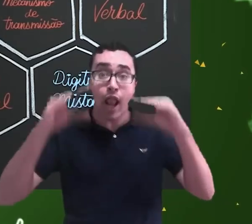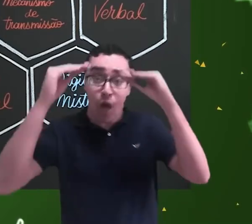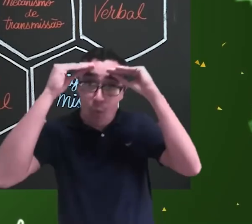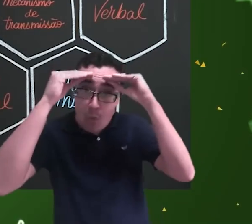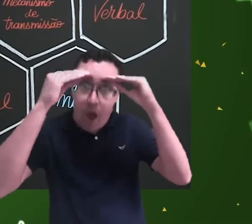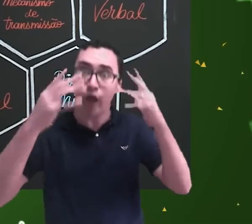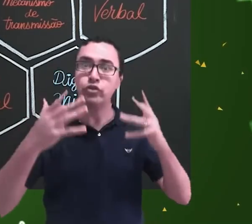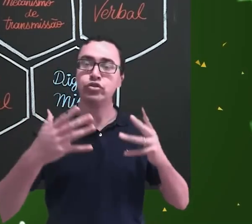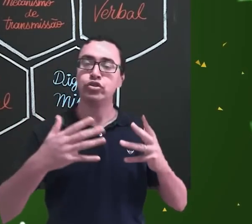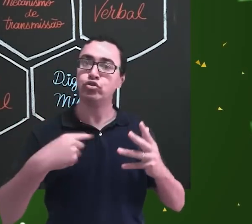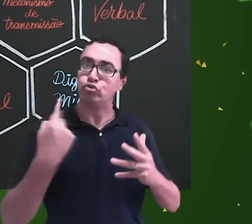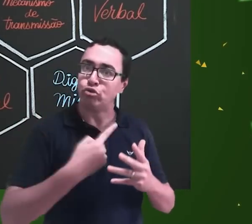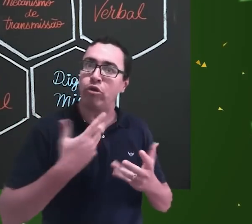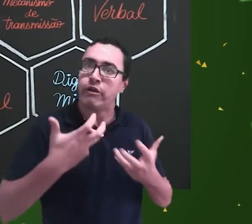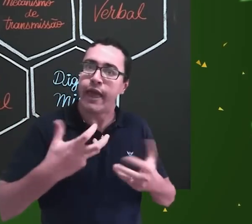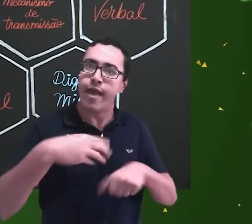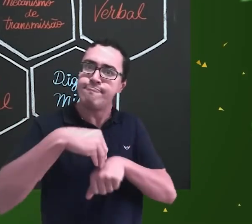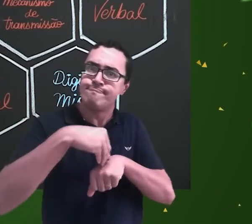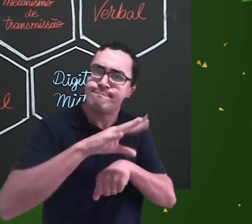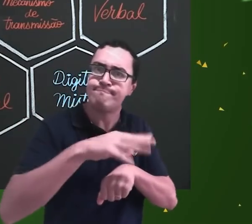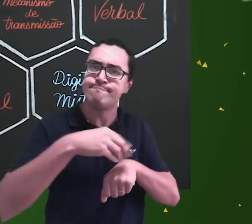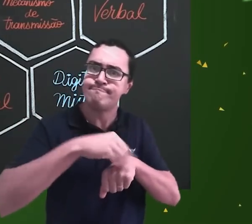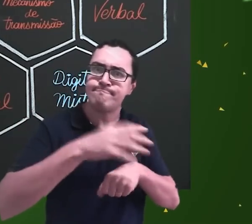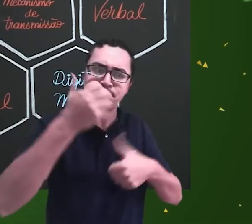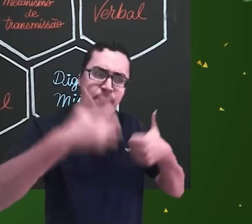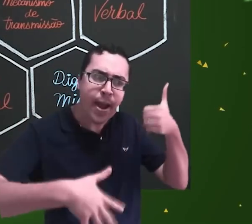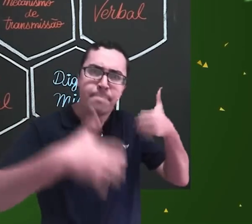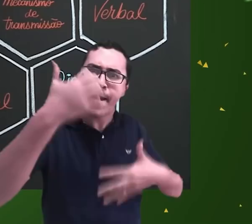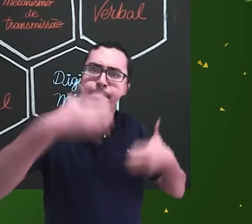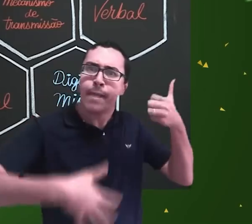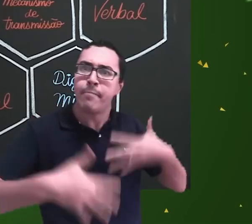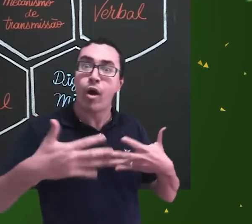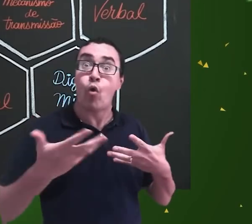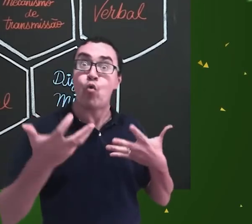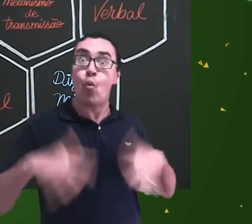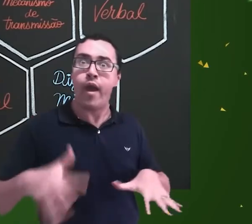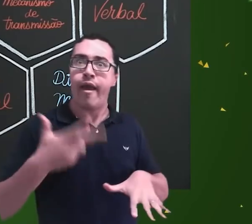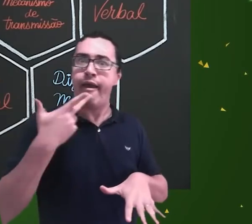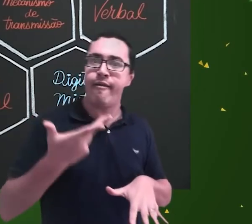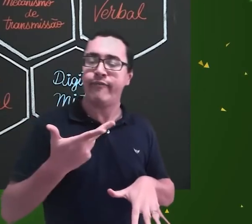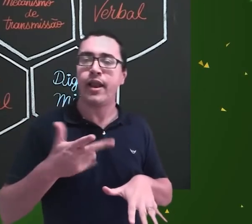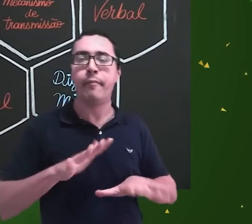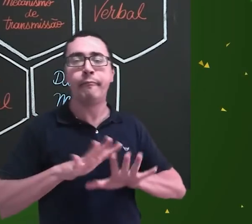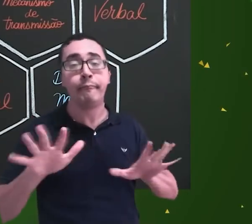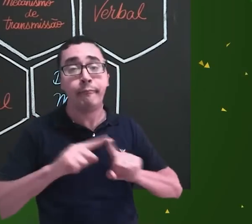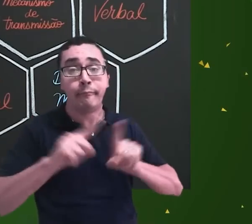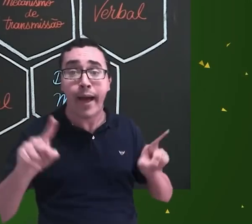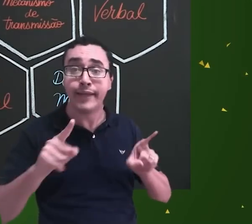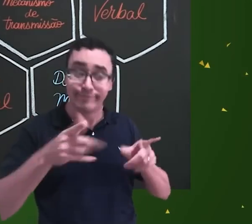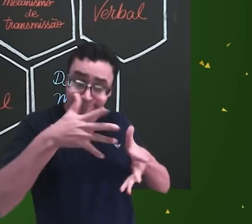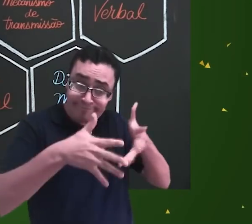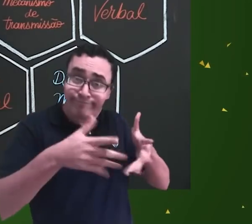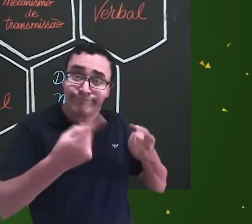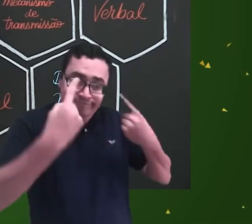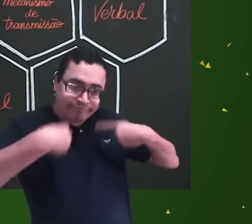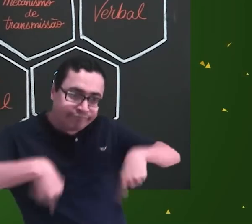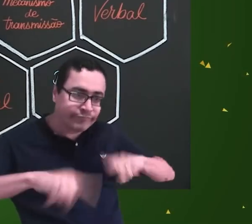gente está transmitindo uma mensagem que nem queria transmitir, mas que a linguagem, por essa força, essa capacidade,